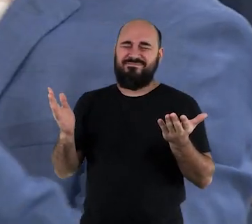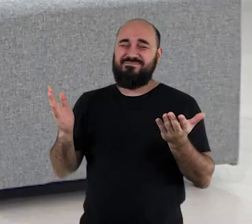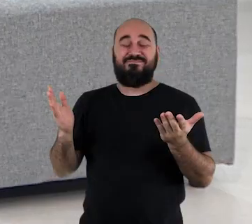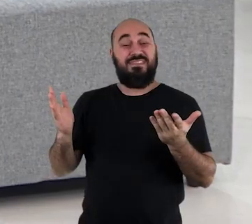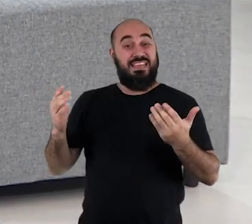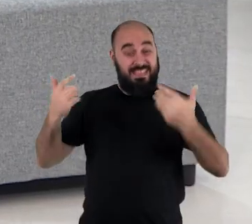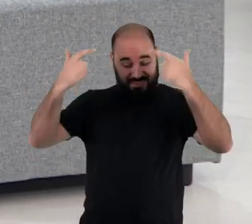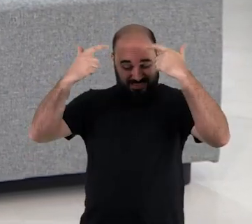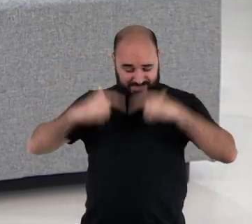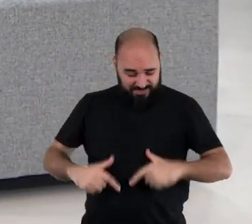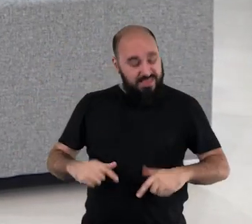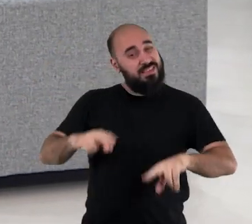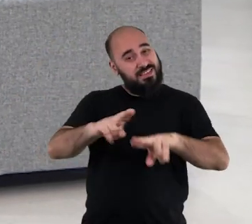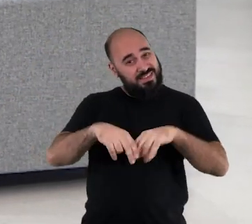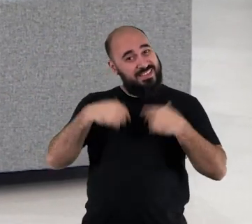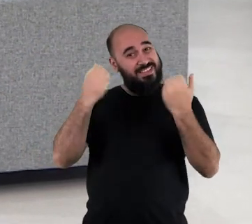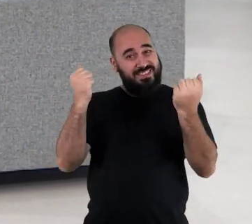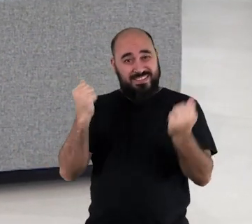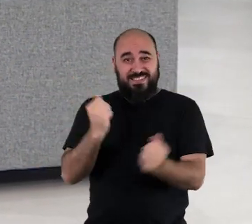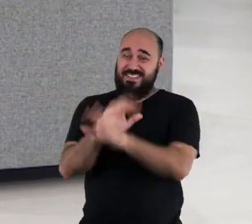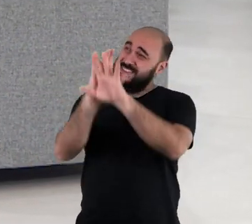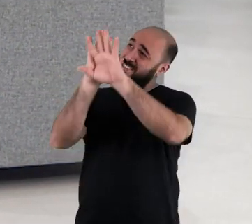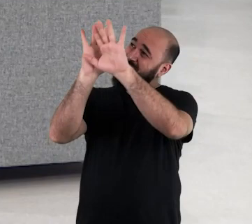a Deus seja